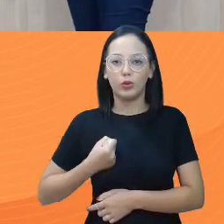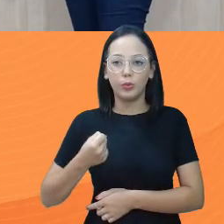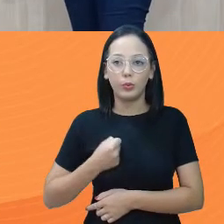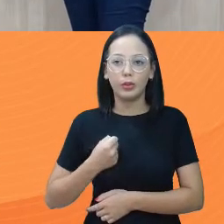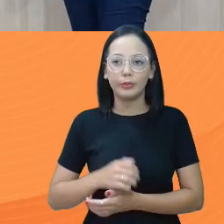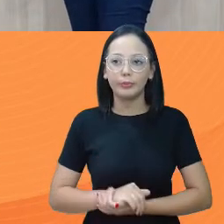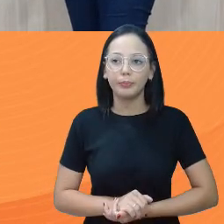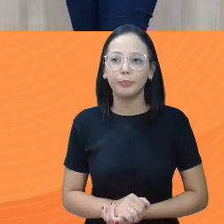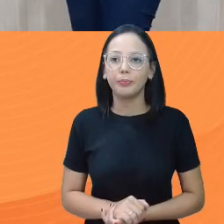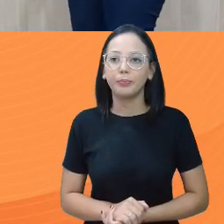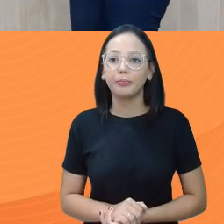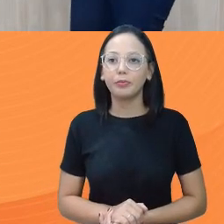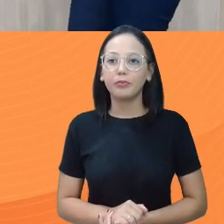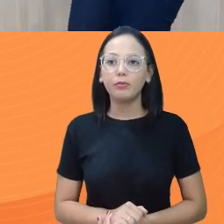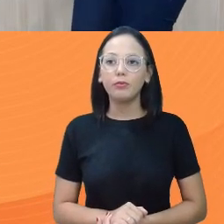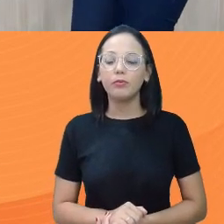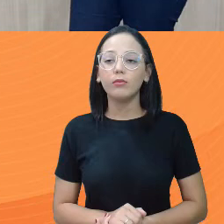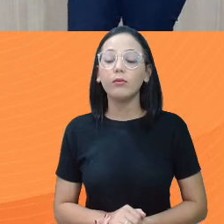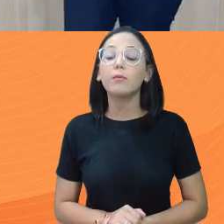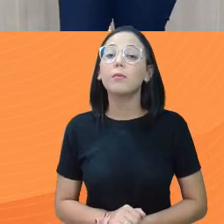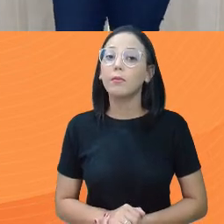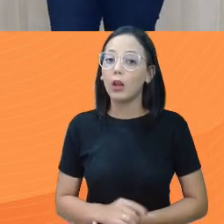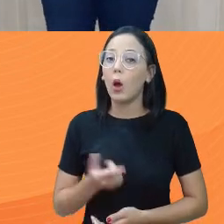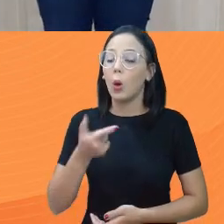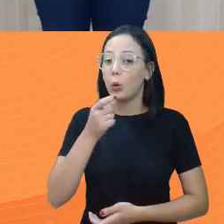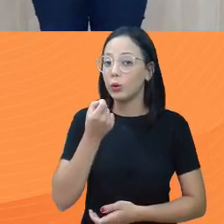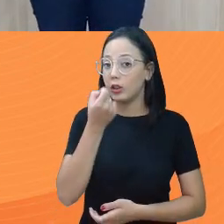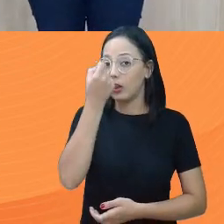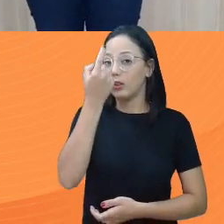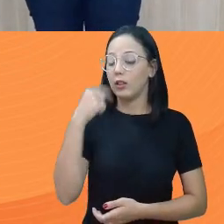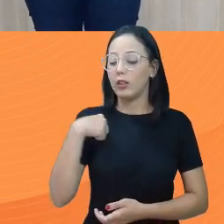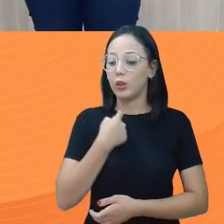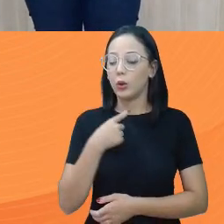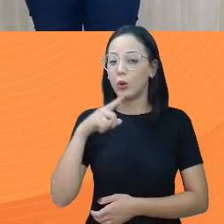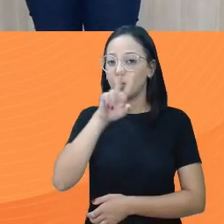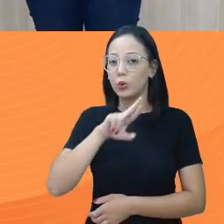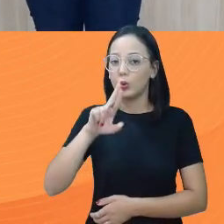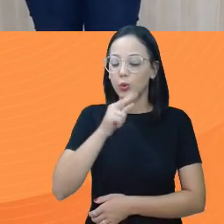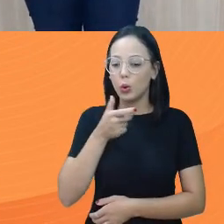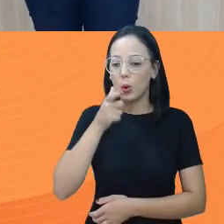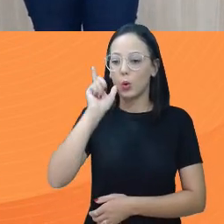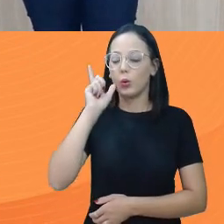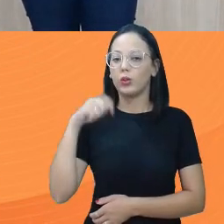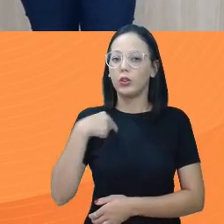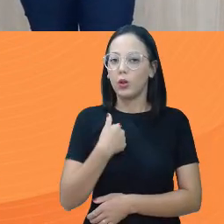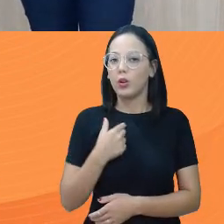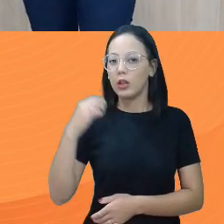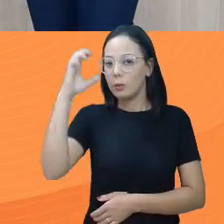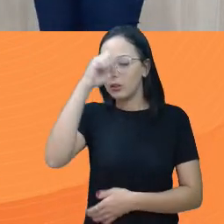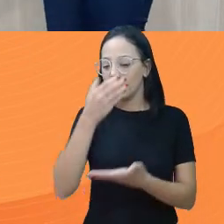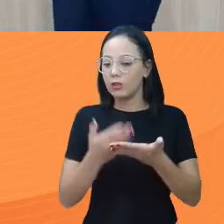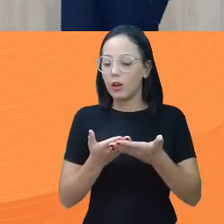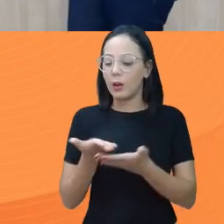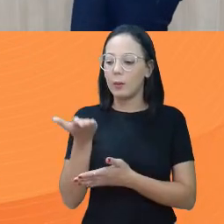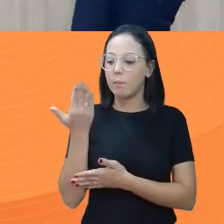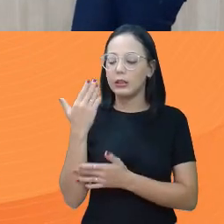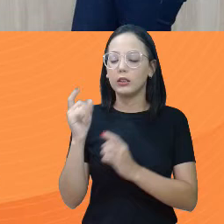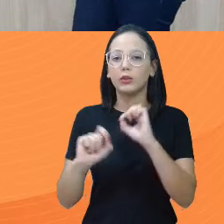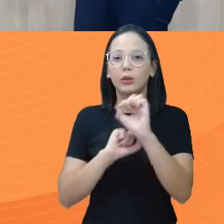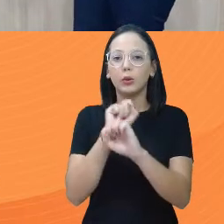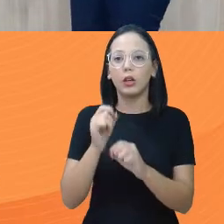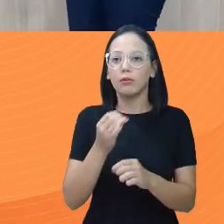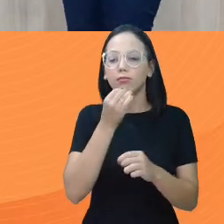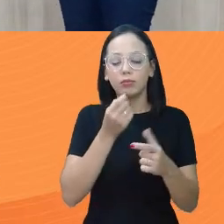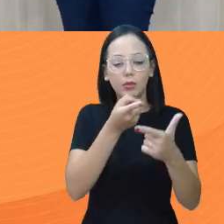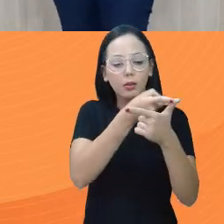bom? Outra ideia que a gente utilizou ontem, aí a gente de fato viu na aula passada mesmo, foi a ideia de